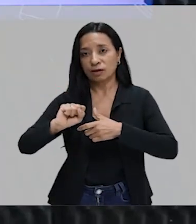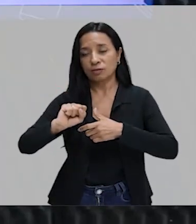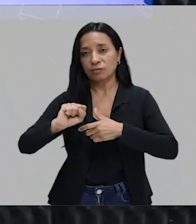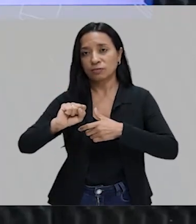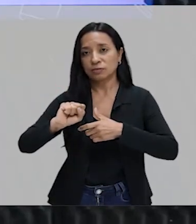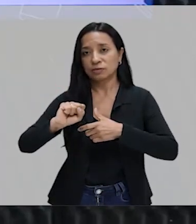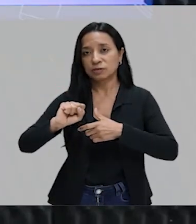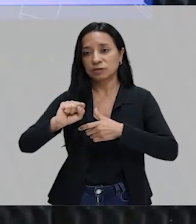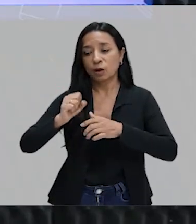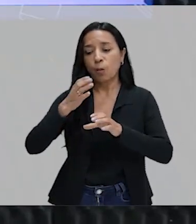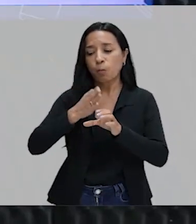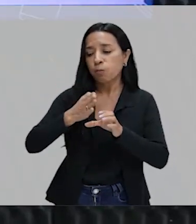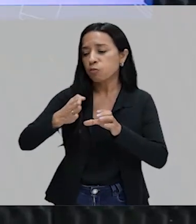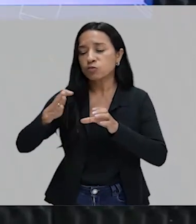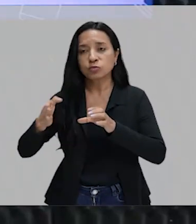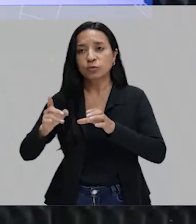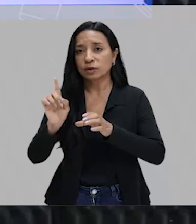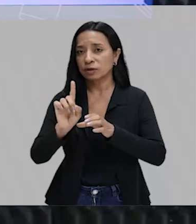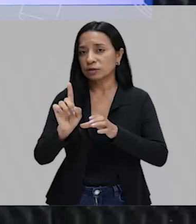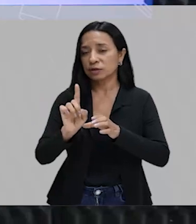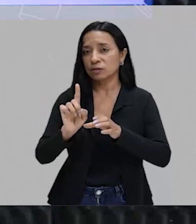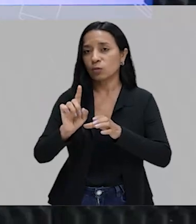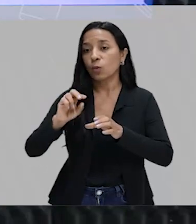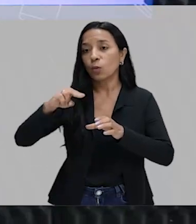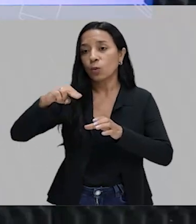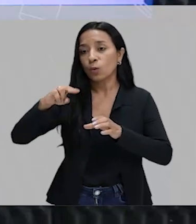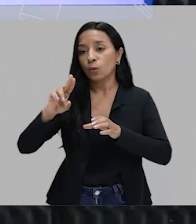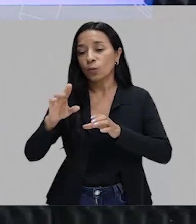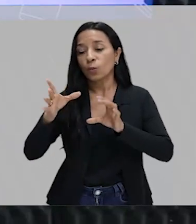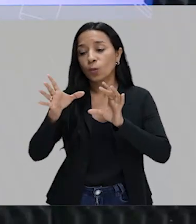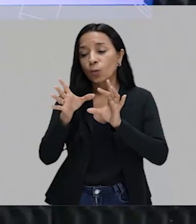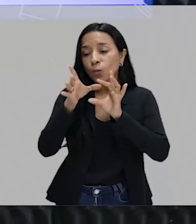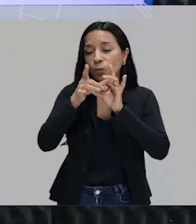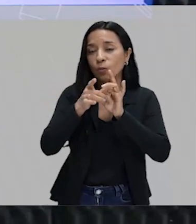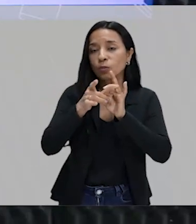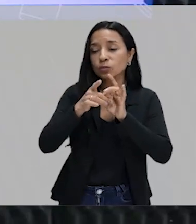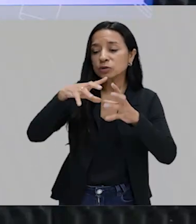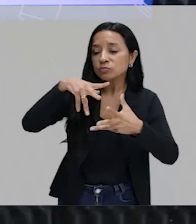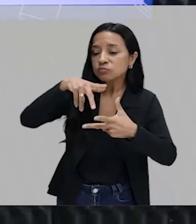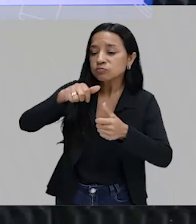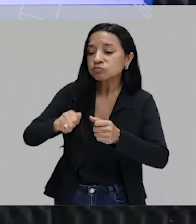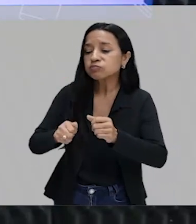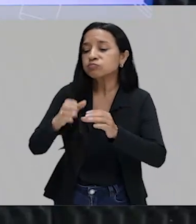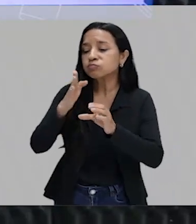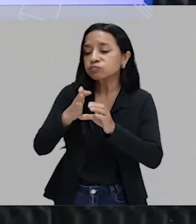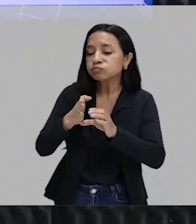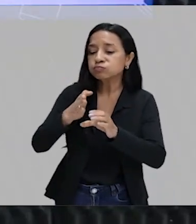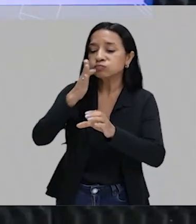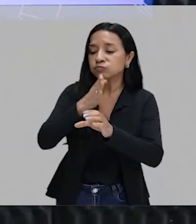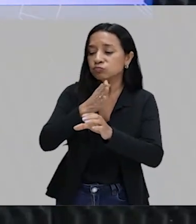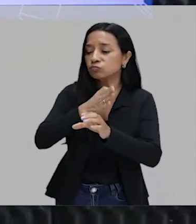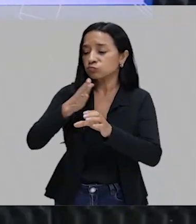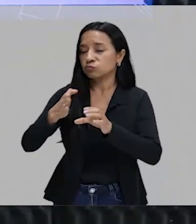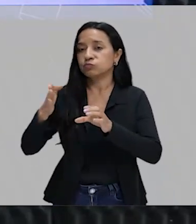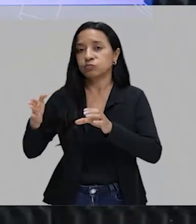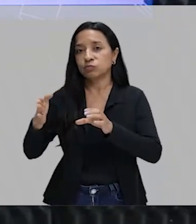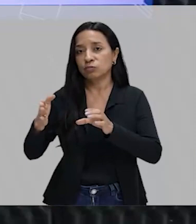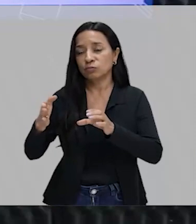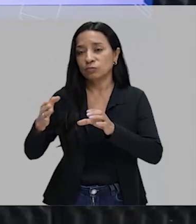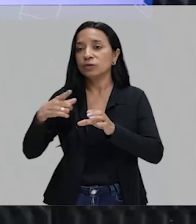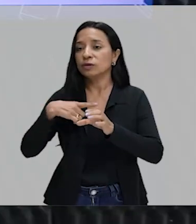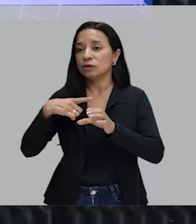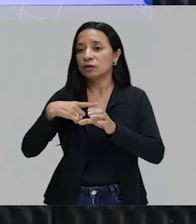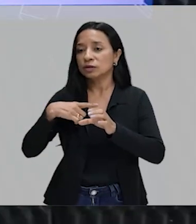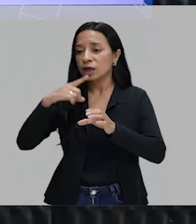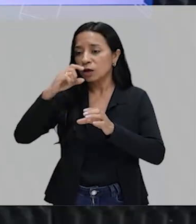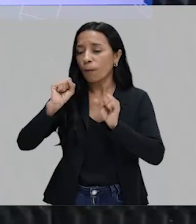unimultipolar. Porque em termos bélicos nós temos a hegemonia dos Estados Unidos, que está muito na frente dos demais,